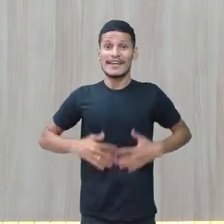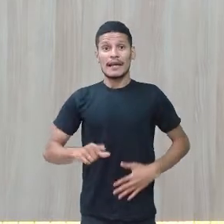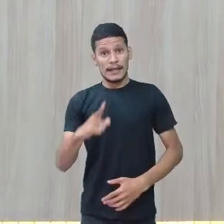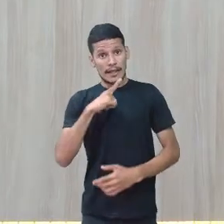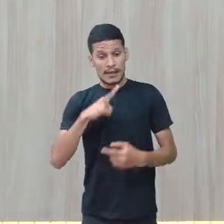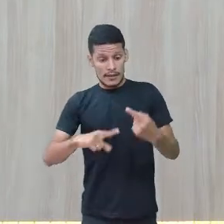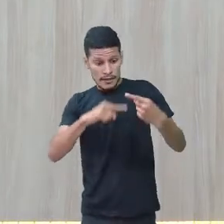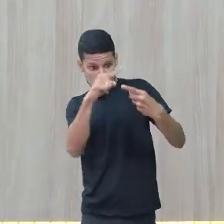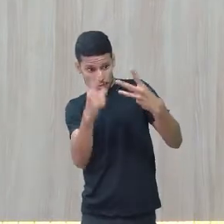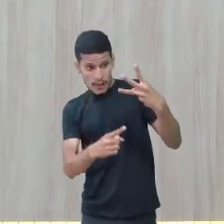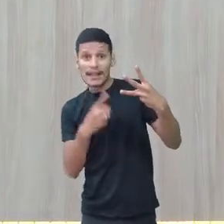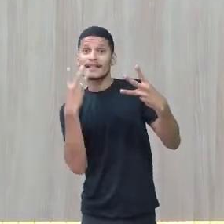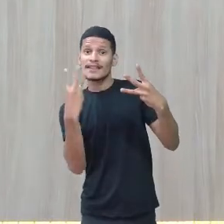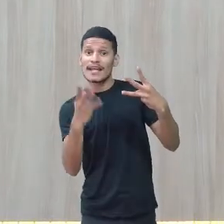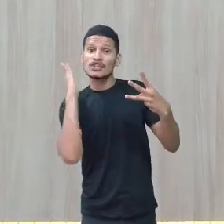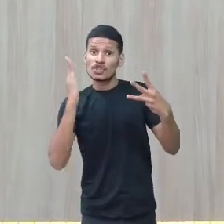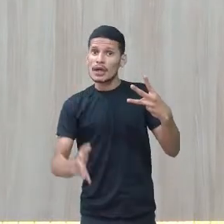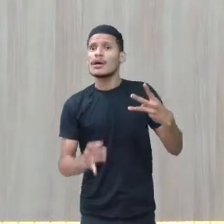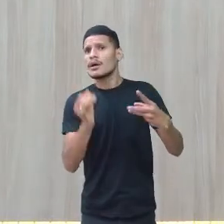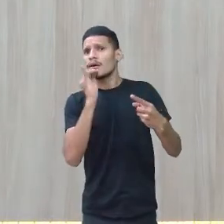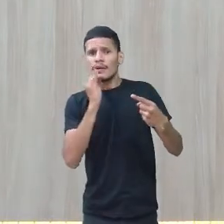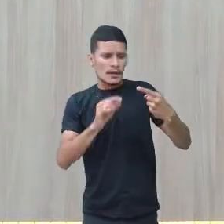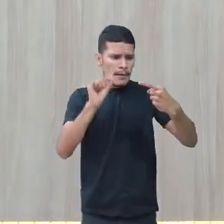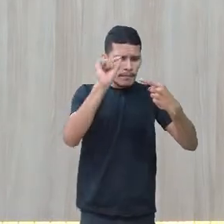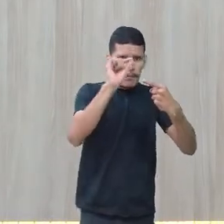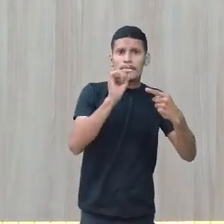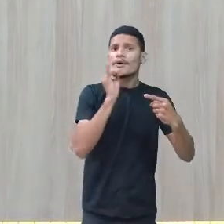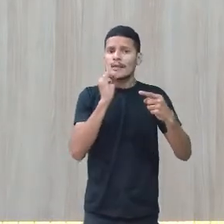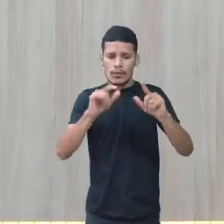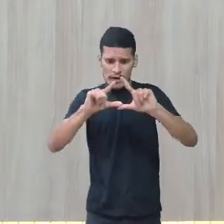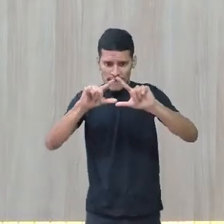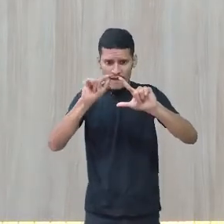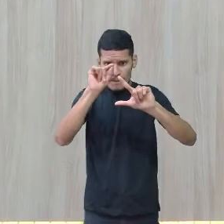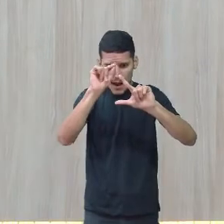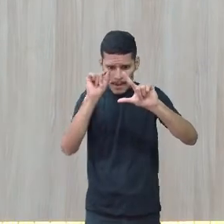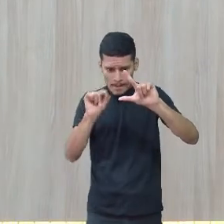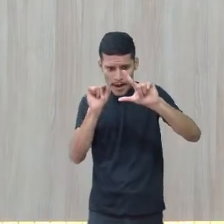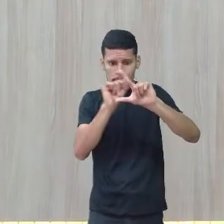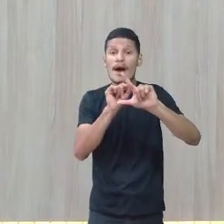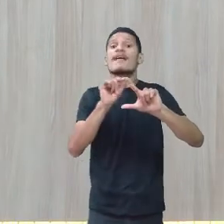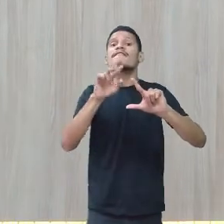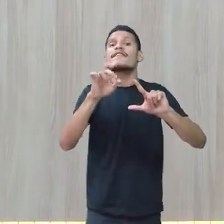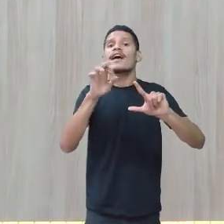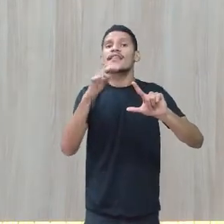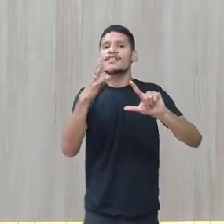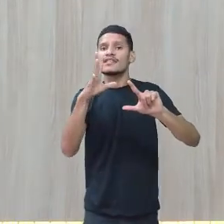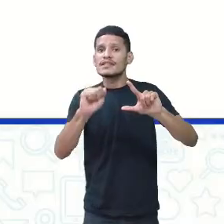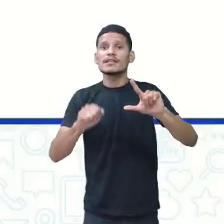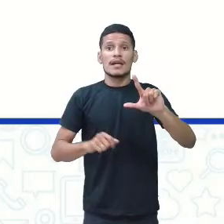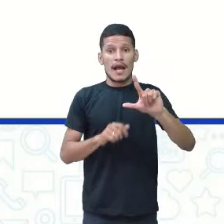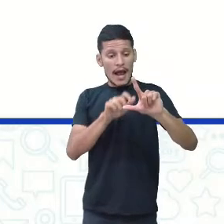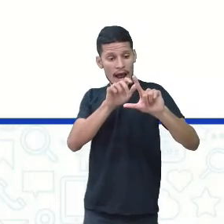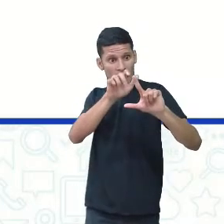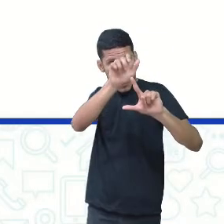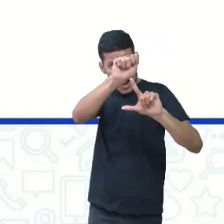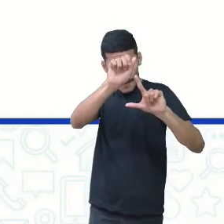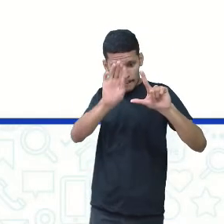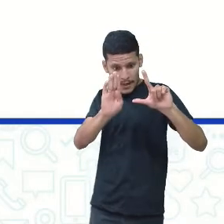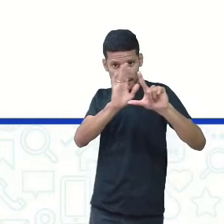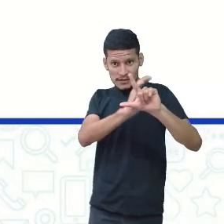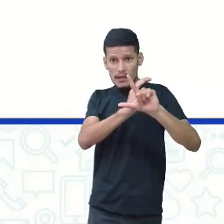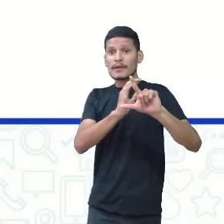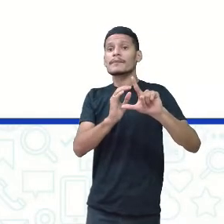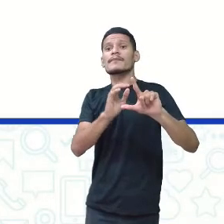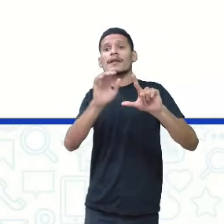certo? Veja que os vértices são as pontinhas, né? A gente denominou ali com letras maiúsculas. Aqui eu tenho A, B e C,